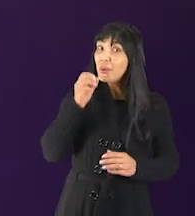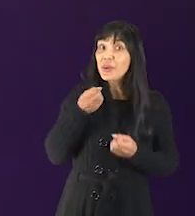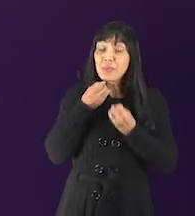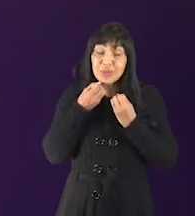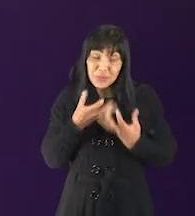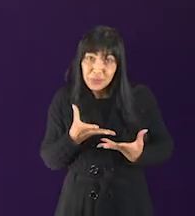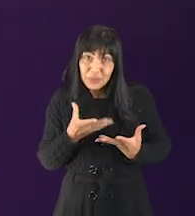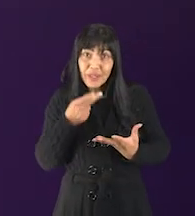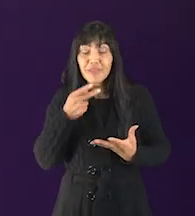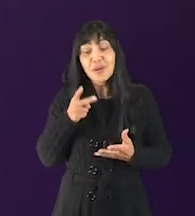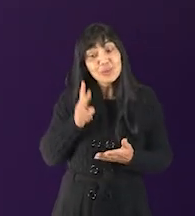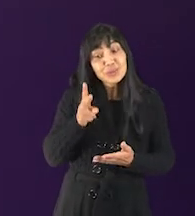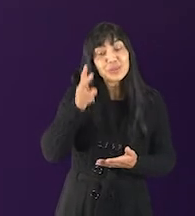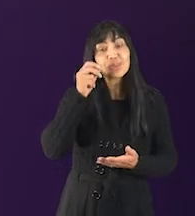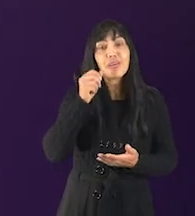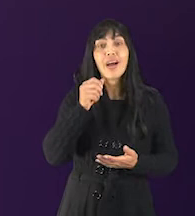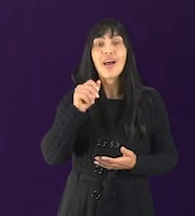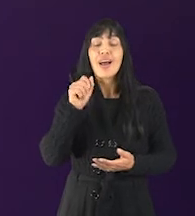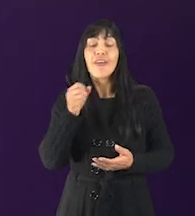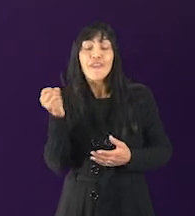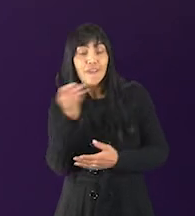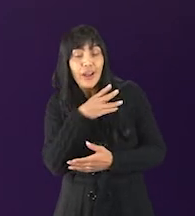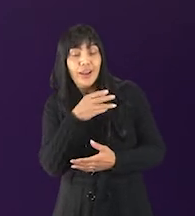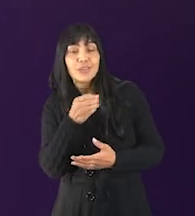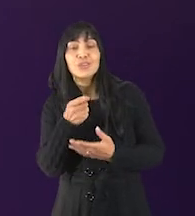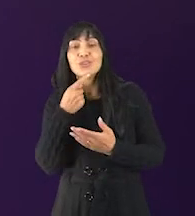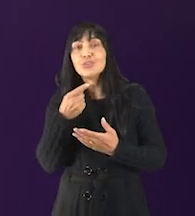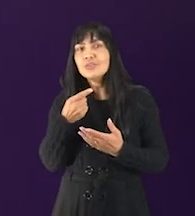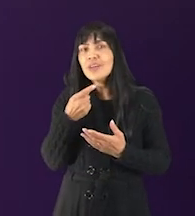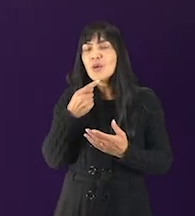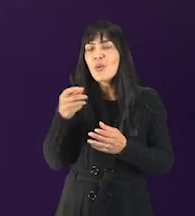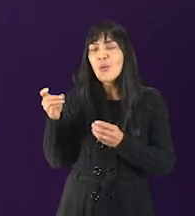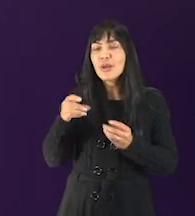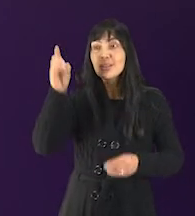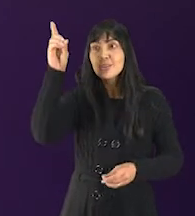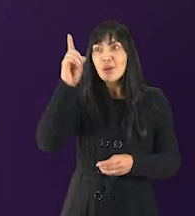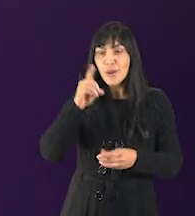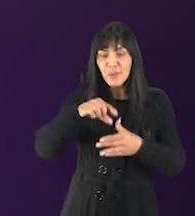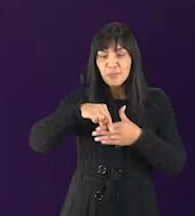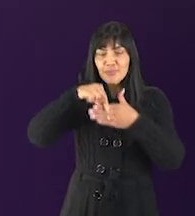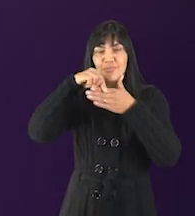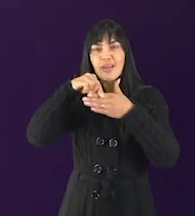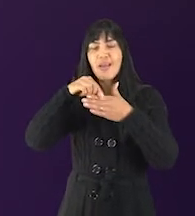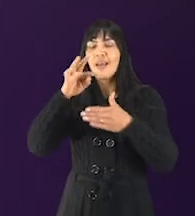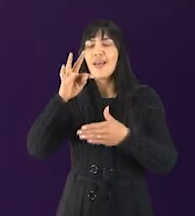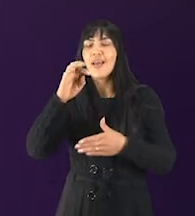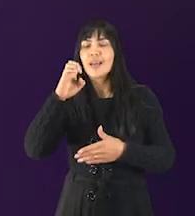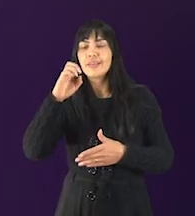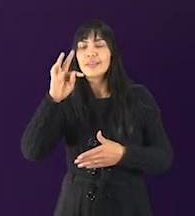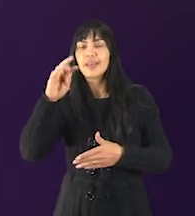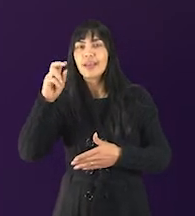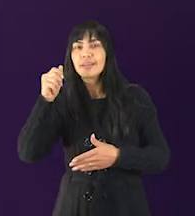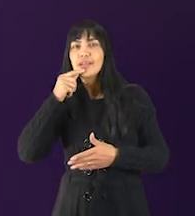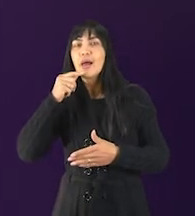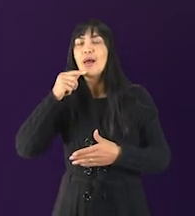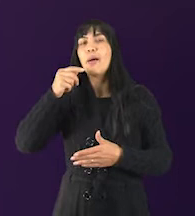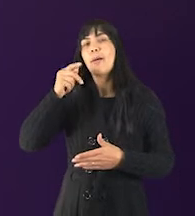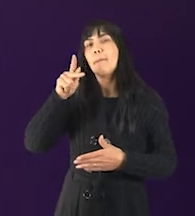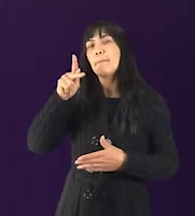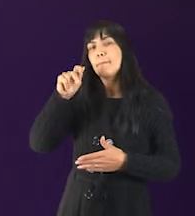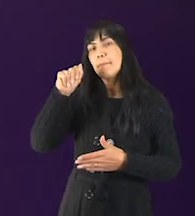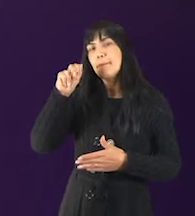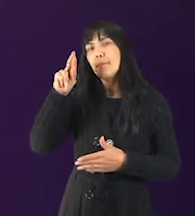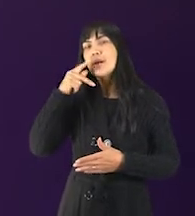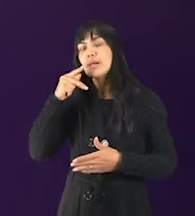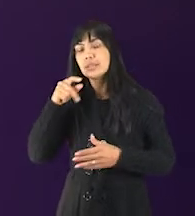Oi, pessoal, tudo bem? Vamos continuar falando de inovação? Eu recebo agora o CEO da Tetra Pak Brasil, multinacional no ramo